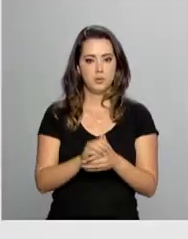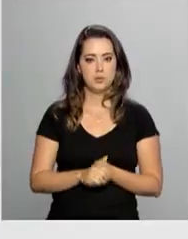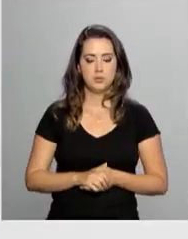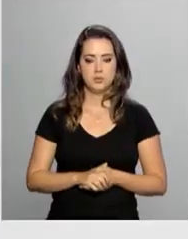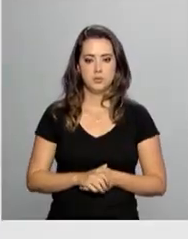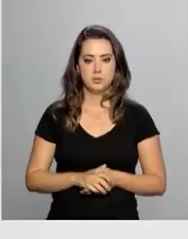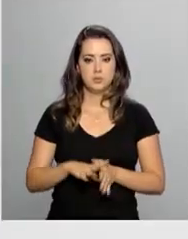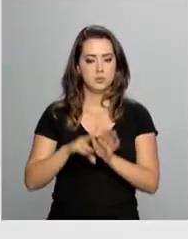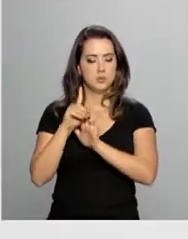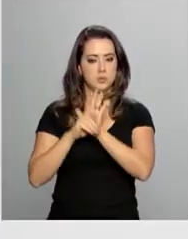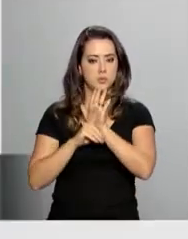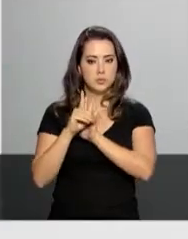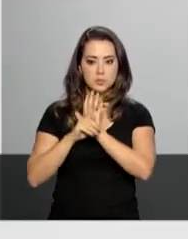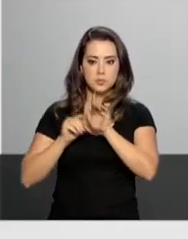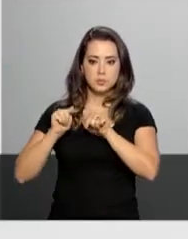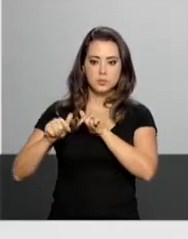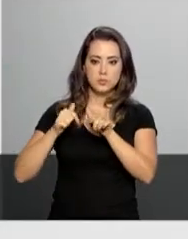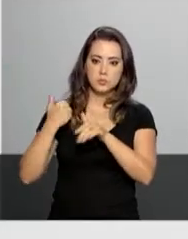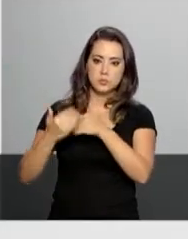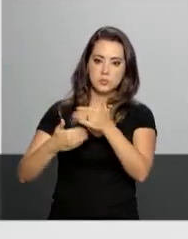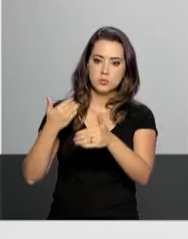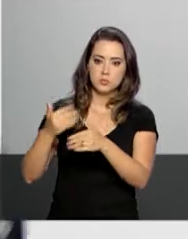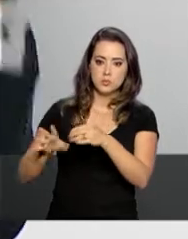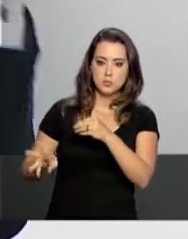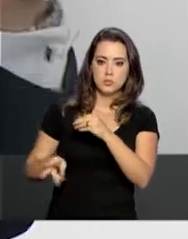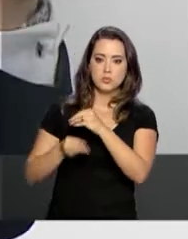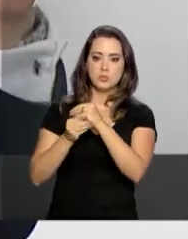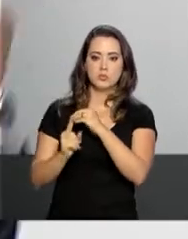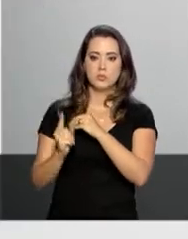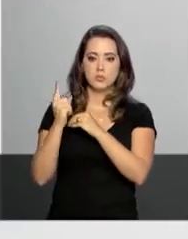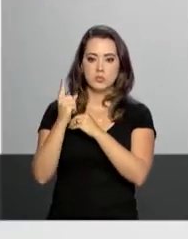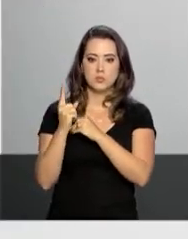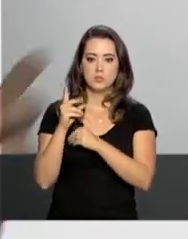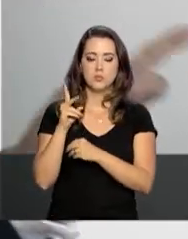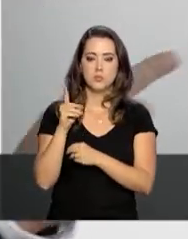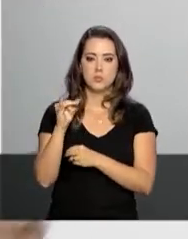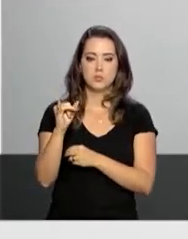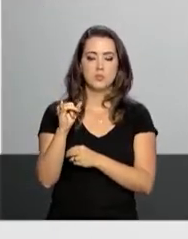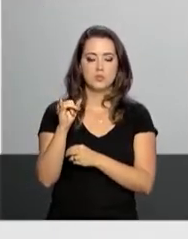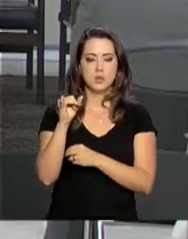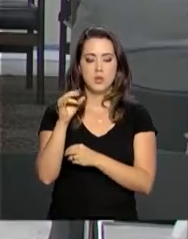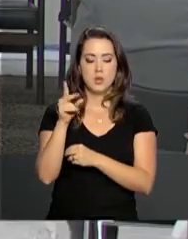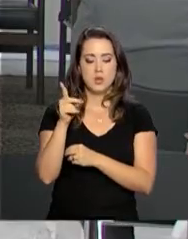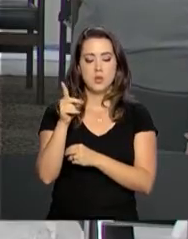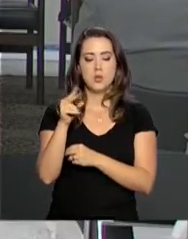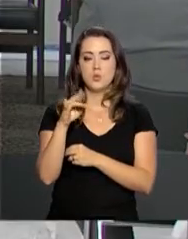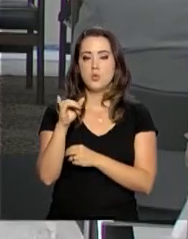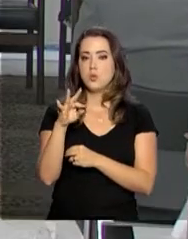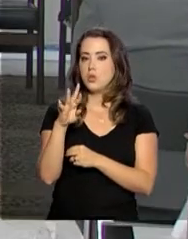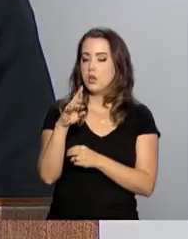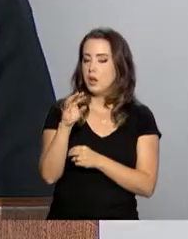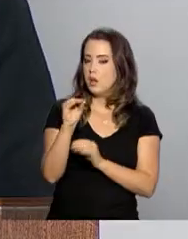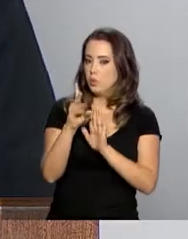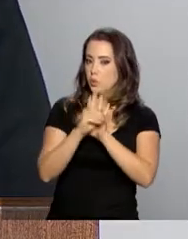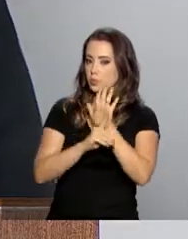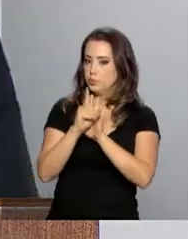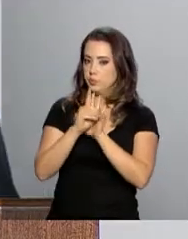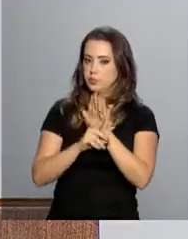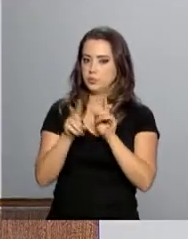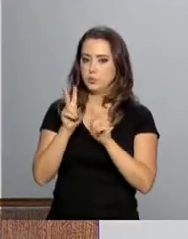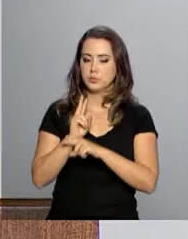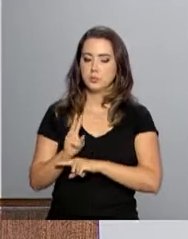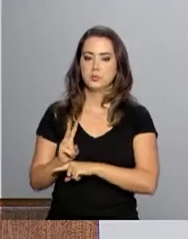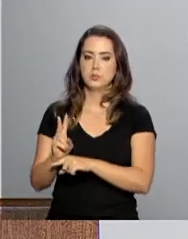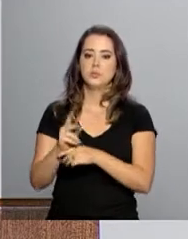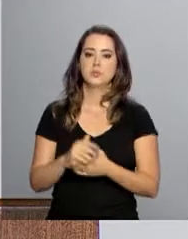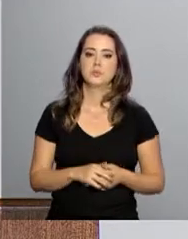Aos direitos do trabalhador está sendo acrescido mais um, que é o direito ao crédito. Neste crédito